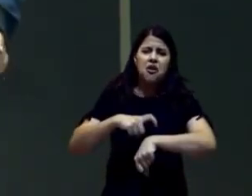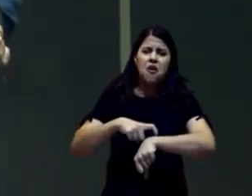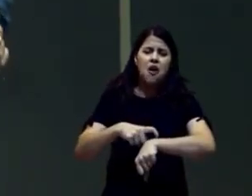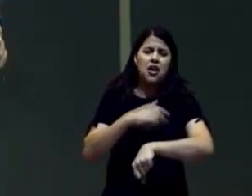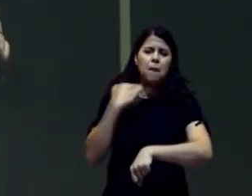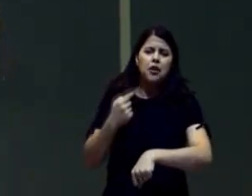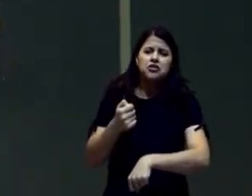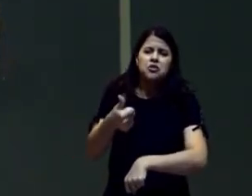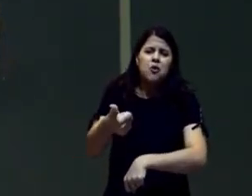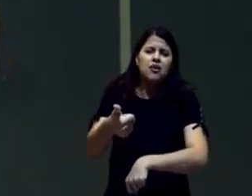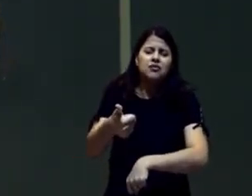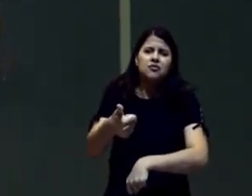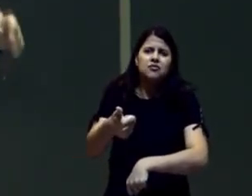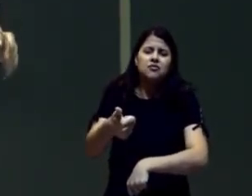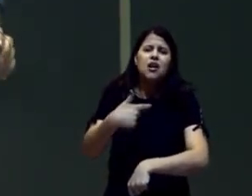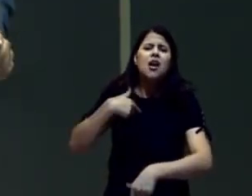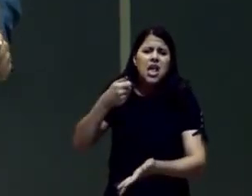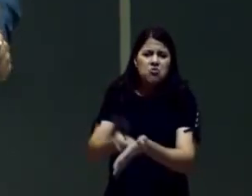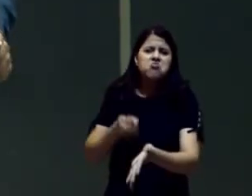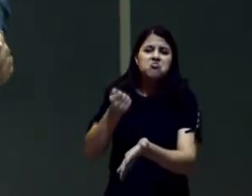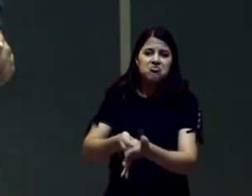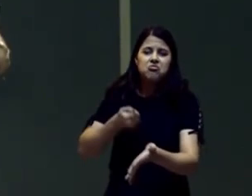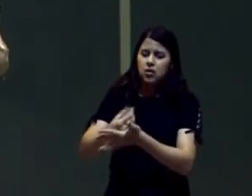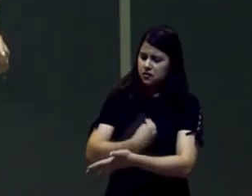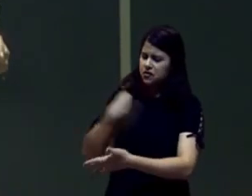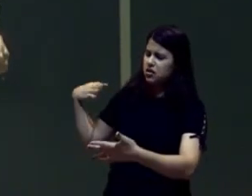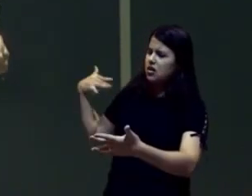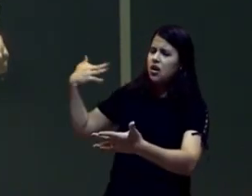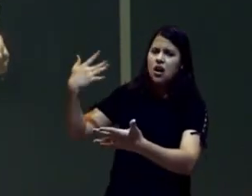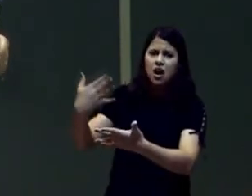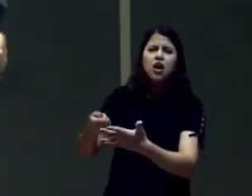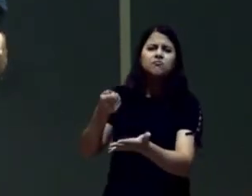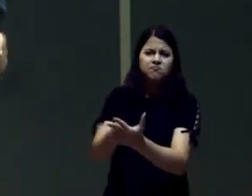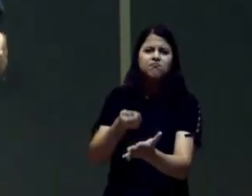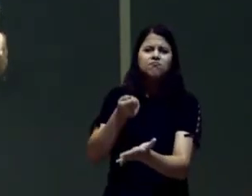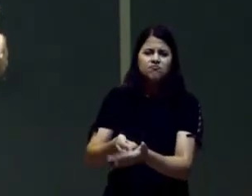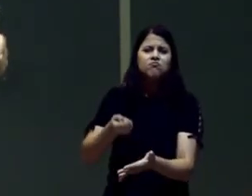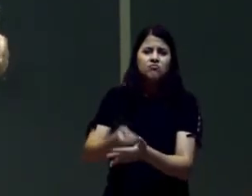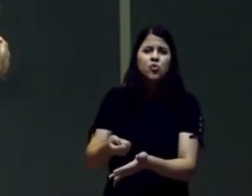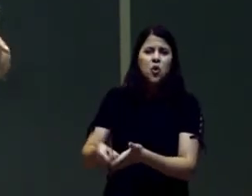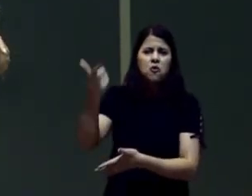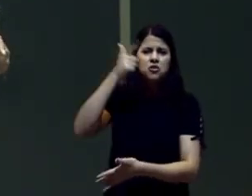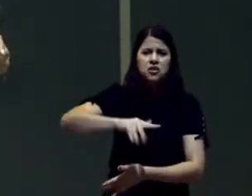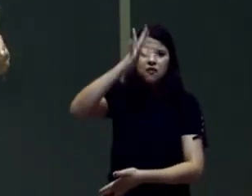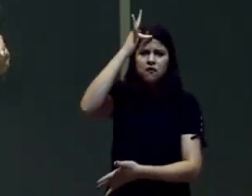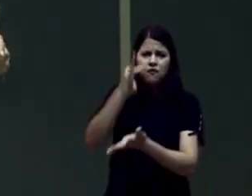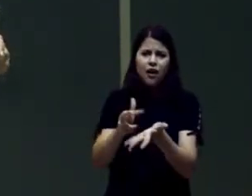chegou. Combati o bom combate, completei a carreira e guardei a